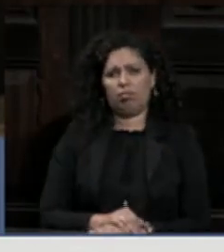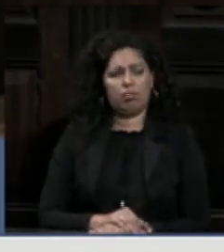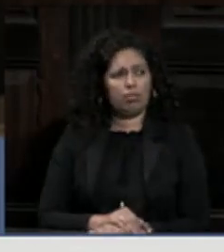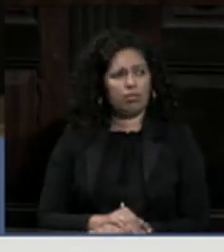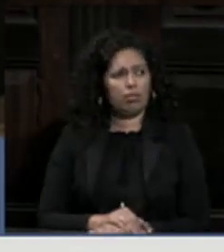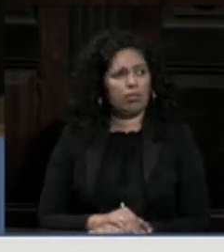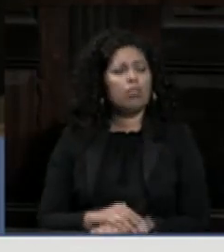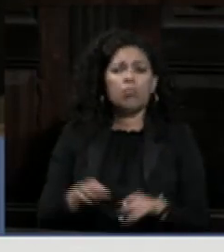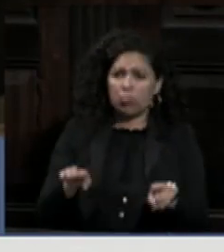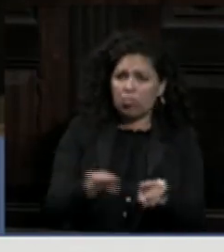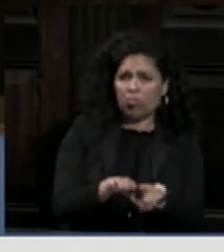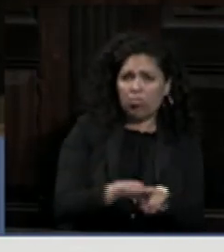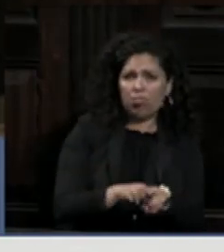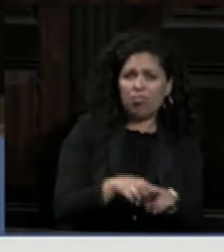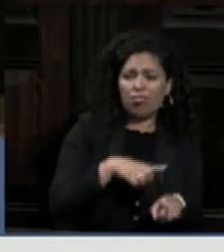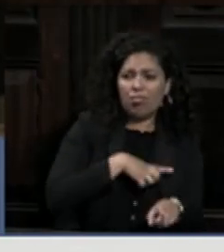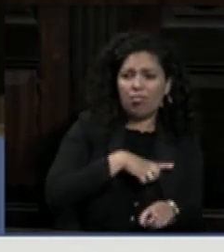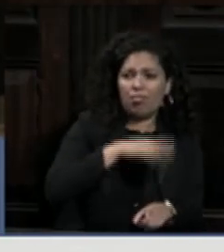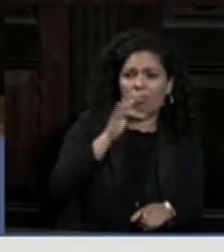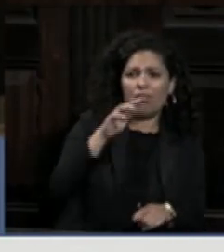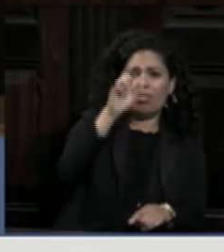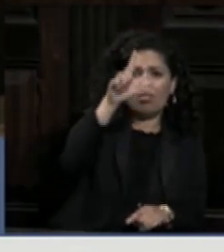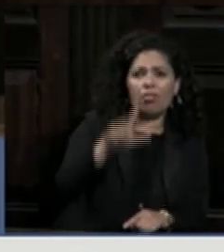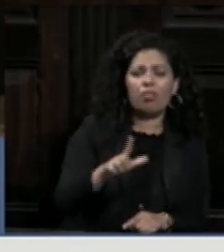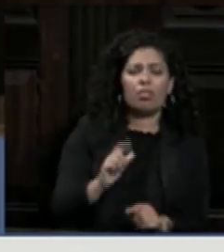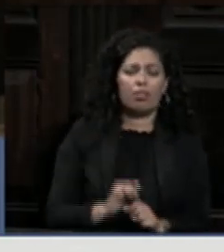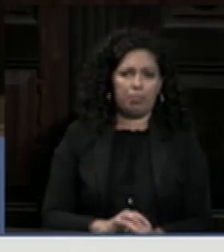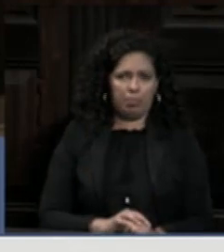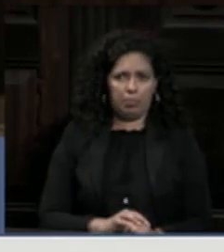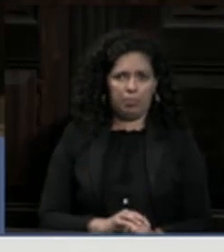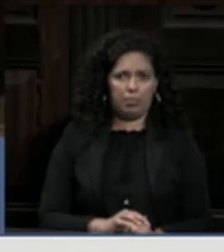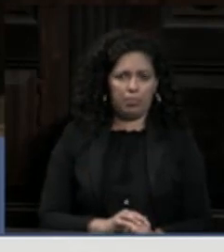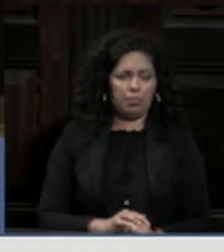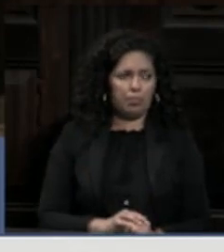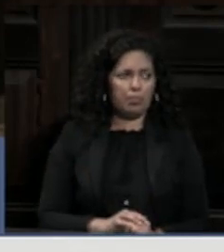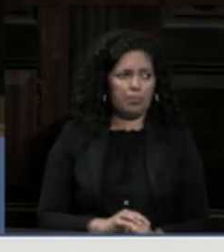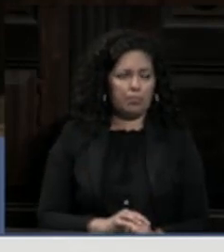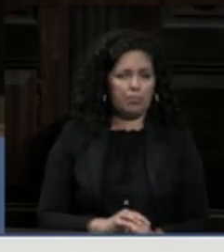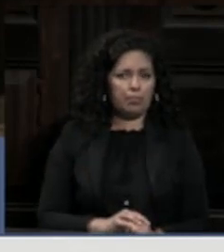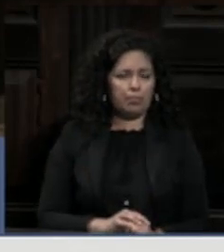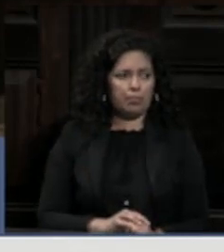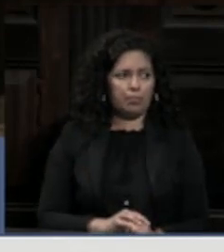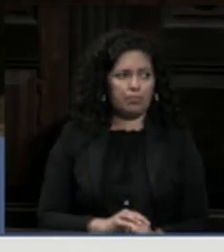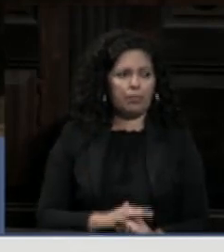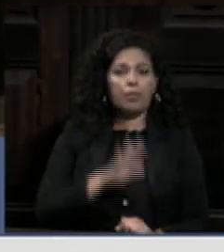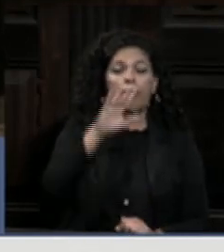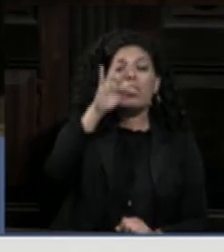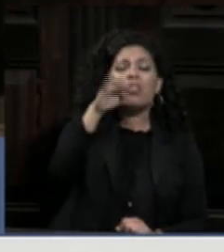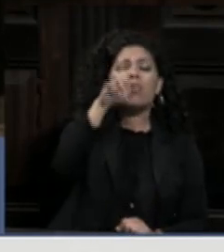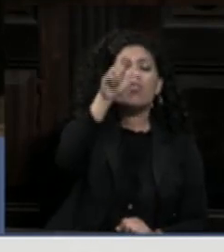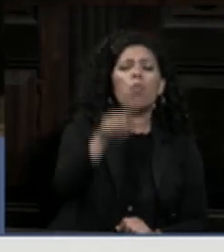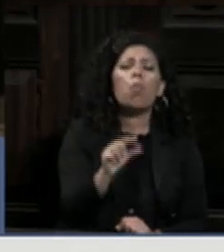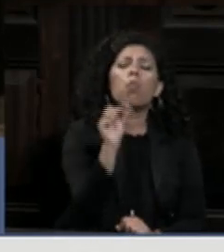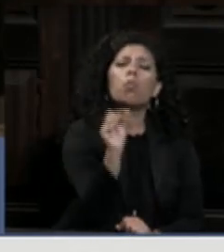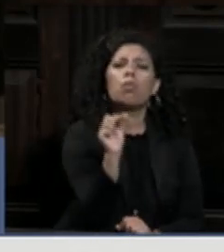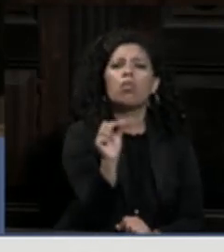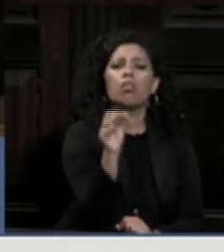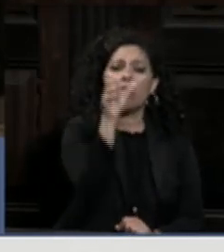também tenho fé mas tenho fé no ser humano